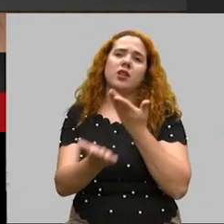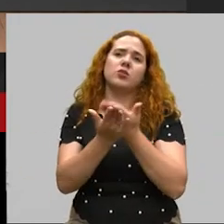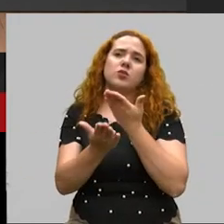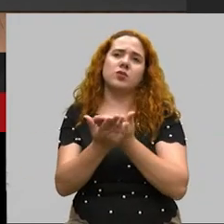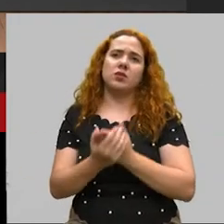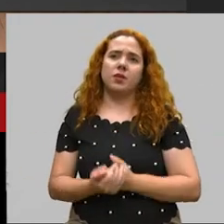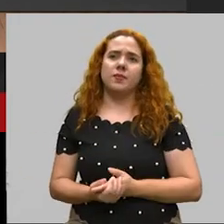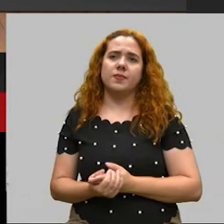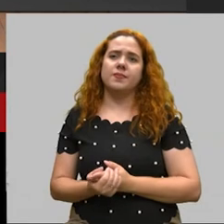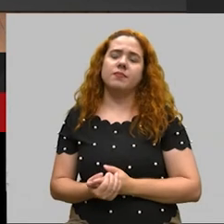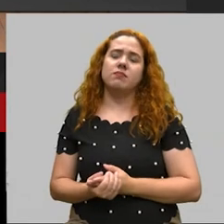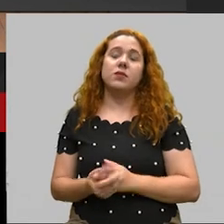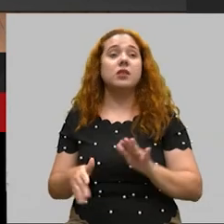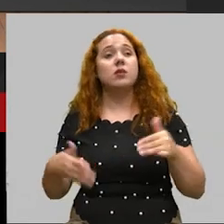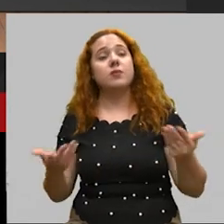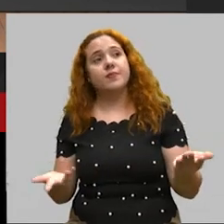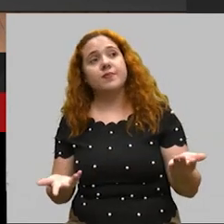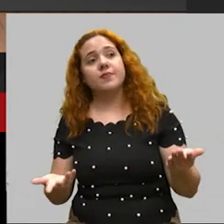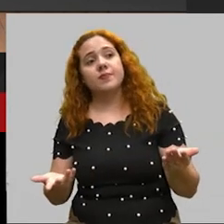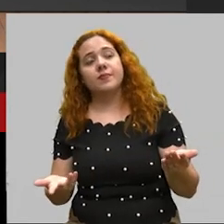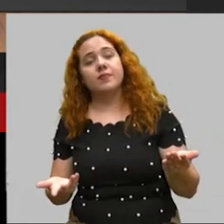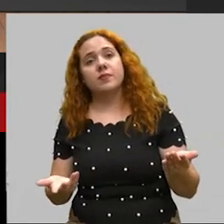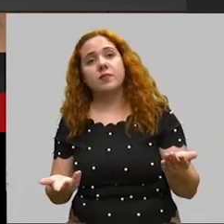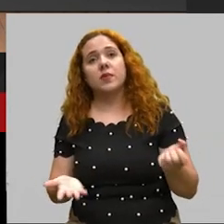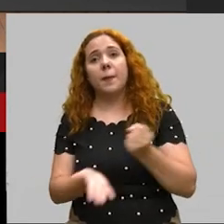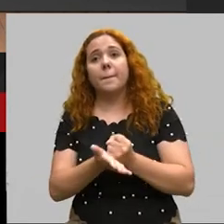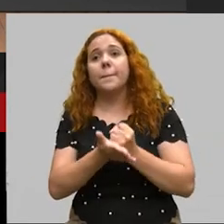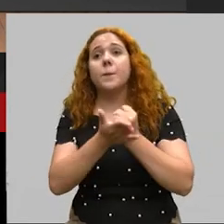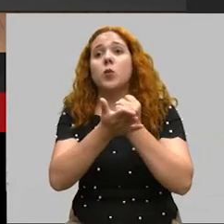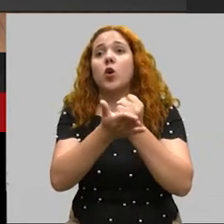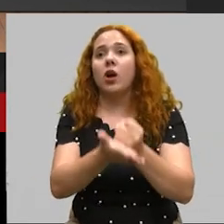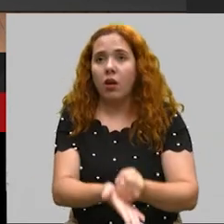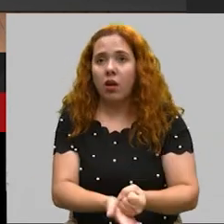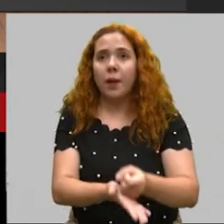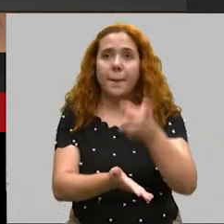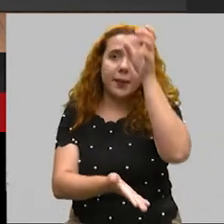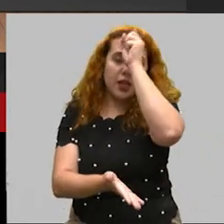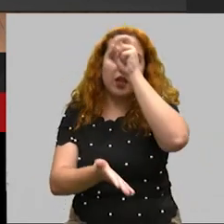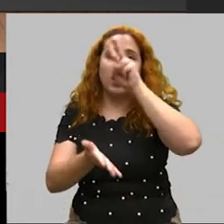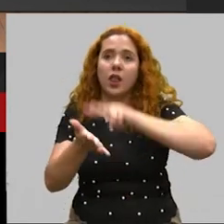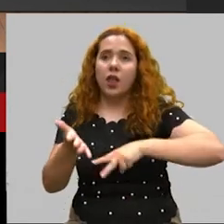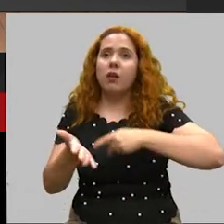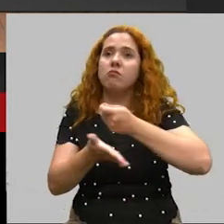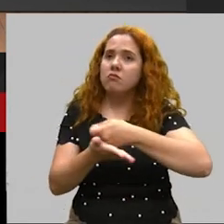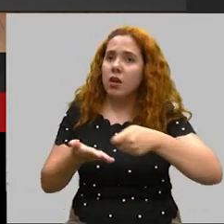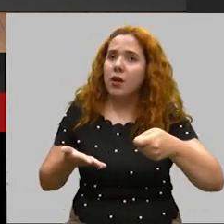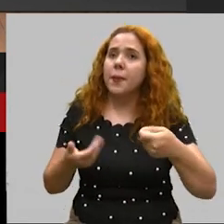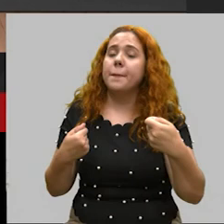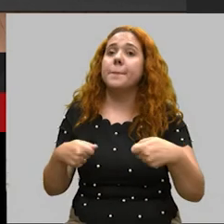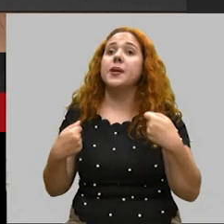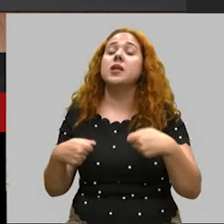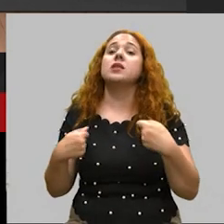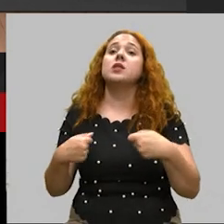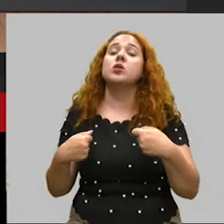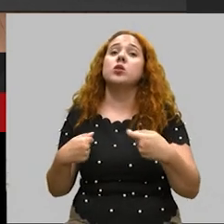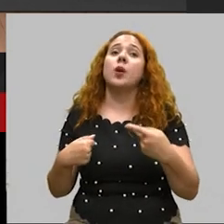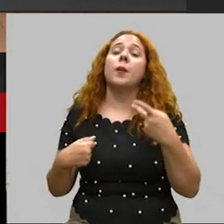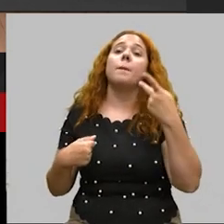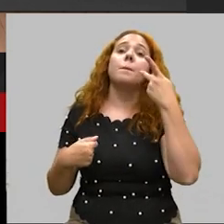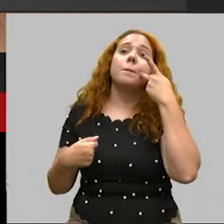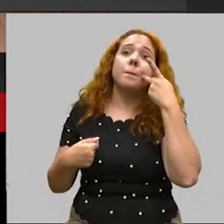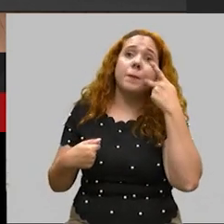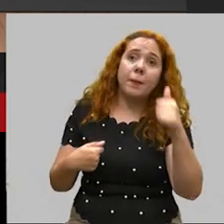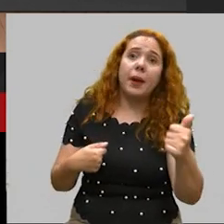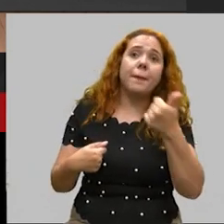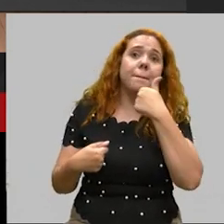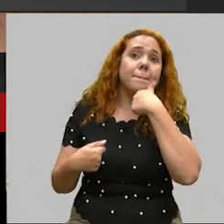estudar então Para apoiar a alfabetização de crianças do campo eu ofertar